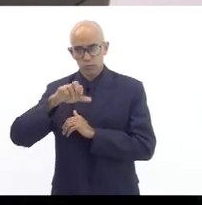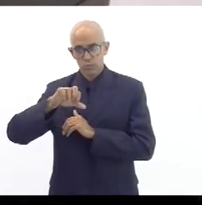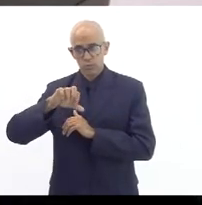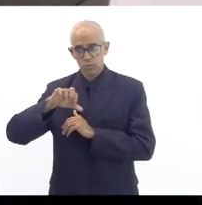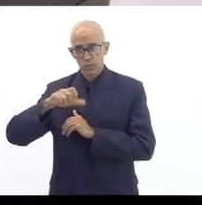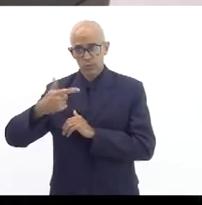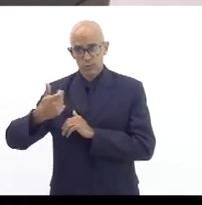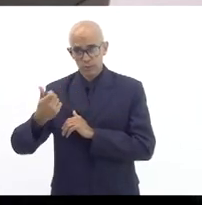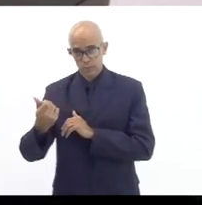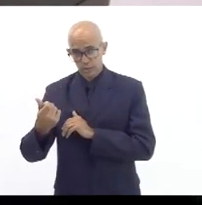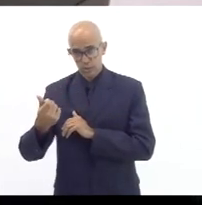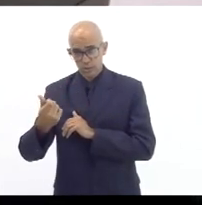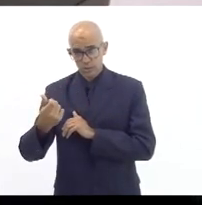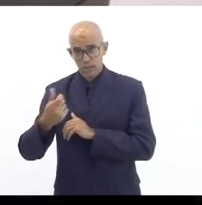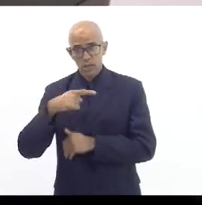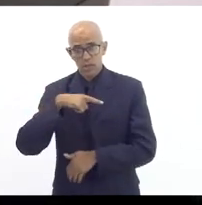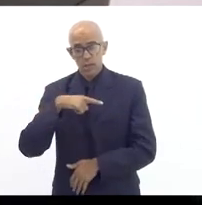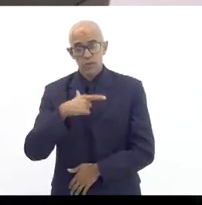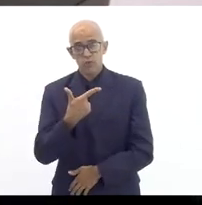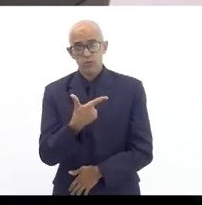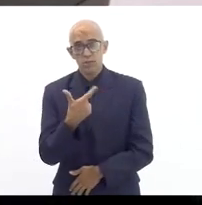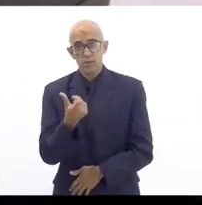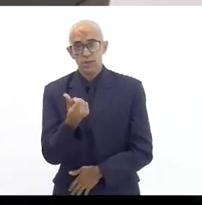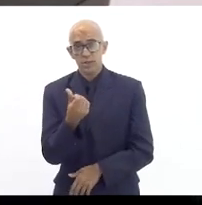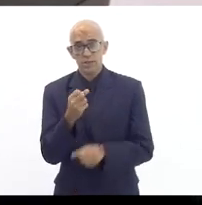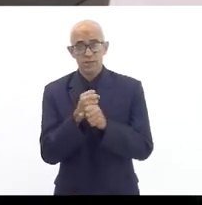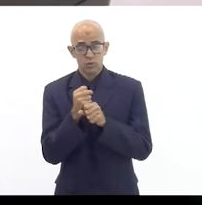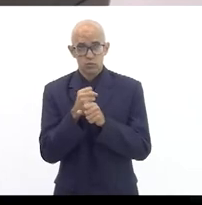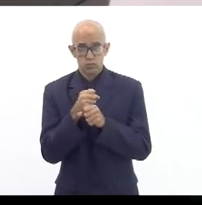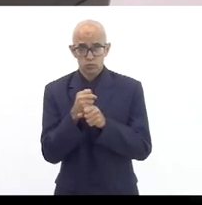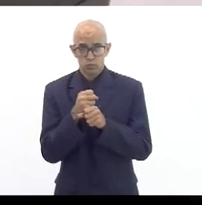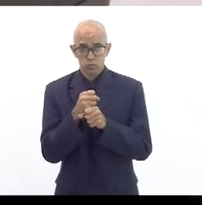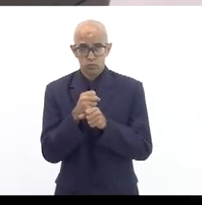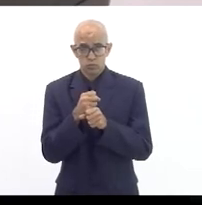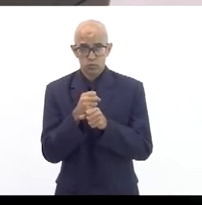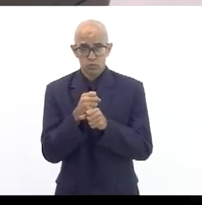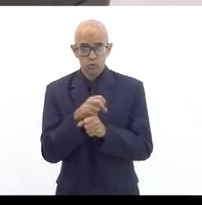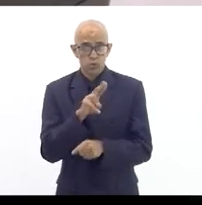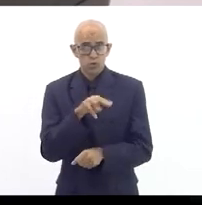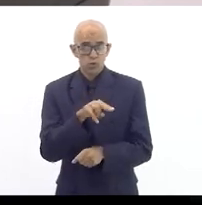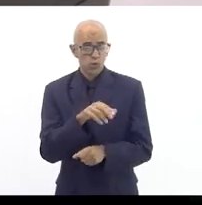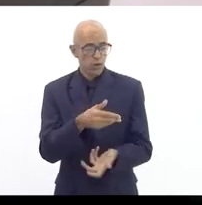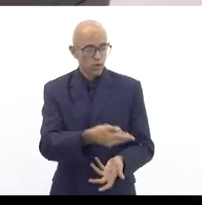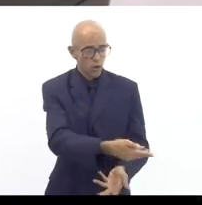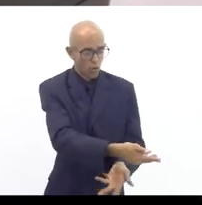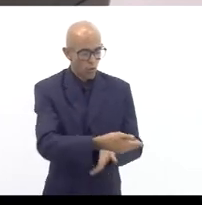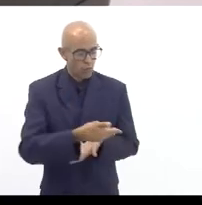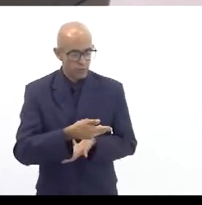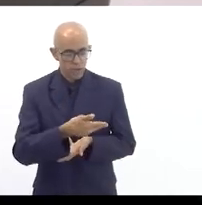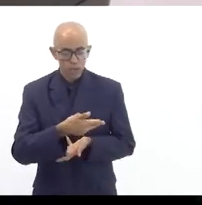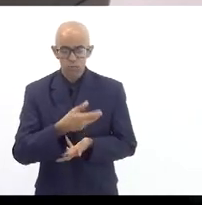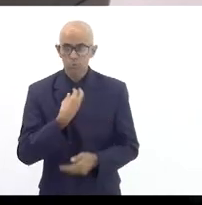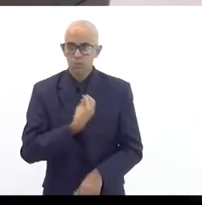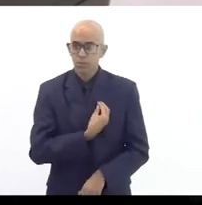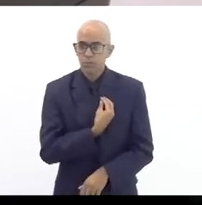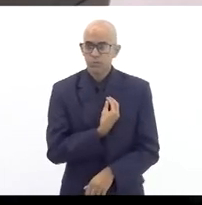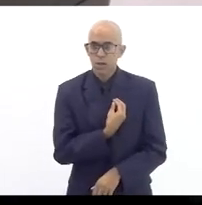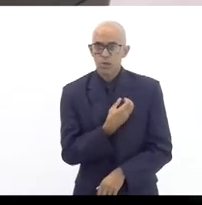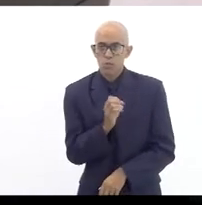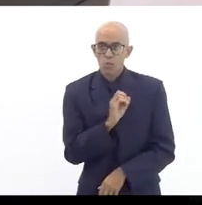1996, o CEPG tem 26 anos e o CEPG nunca foi convidado para participar de